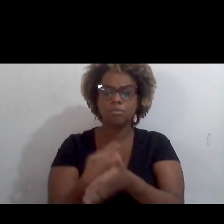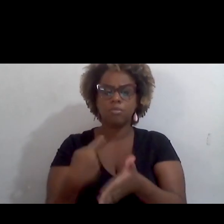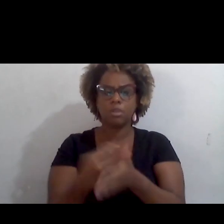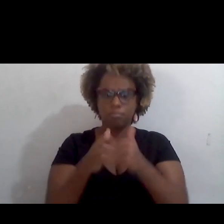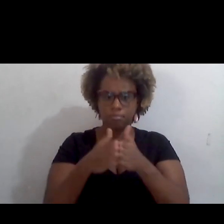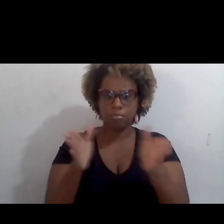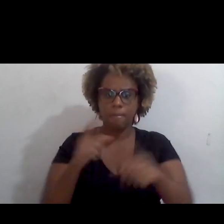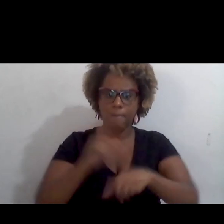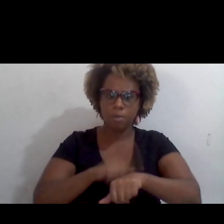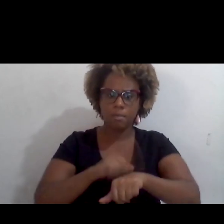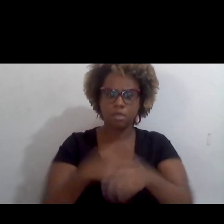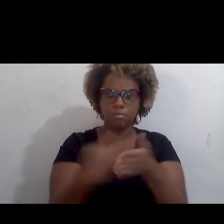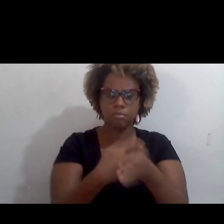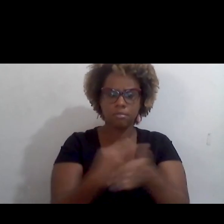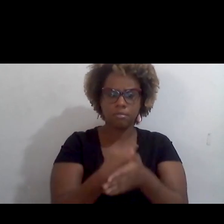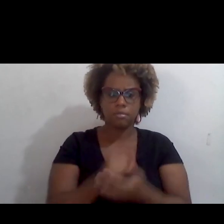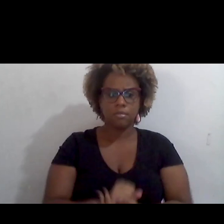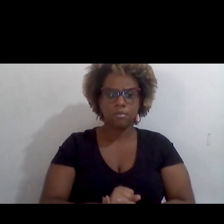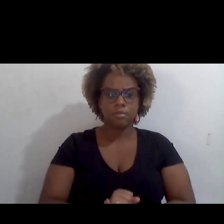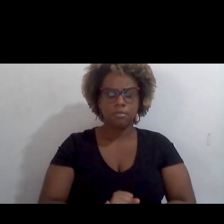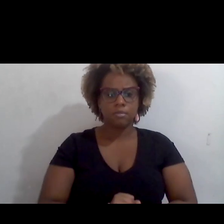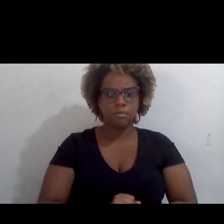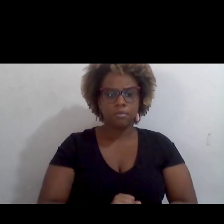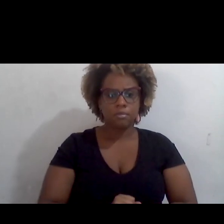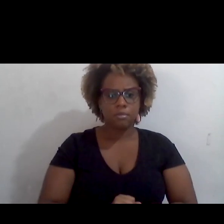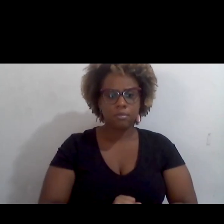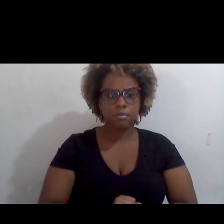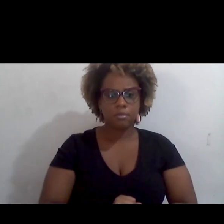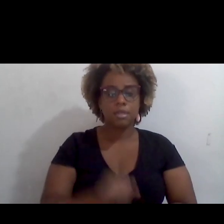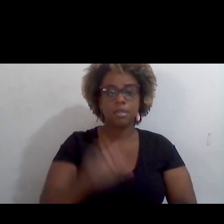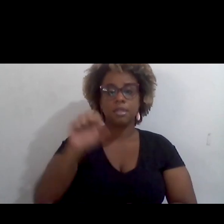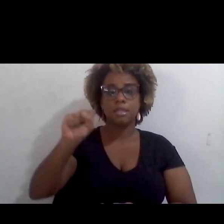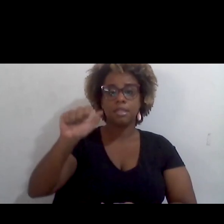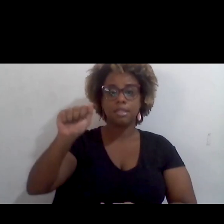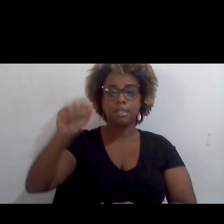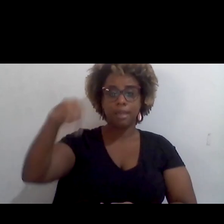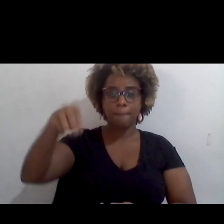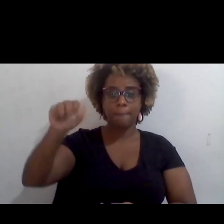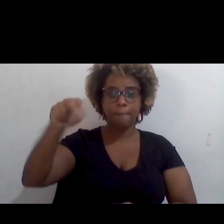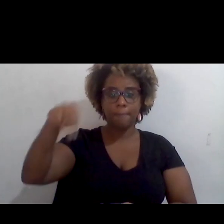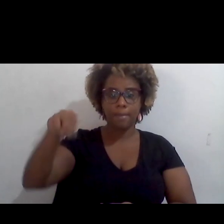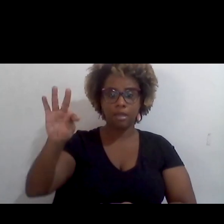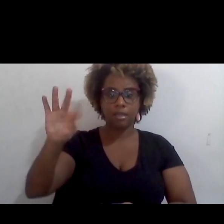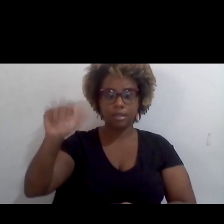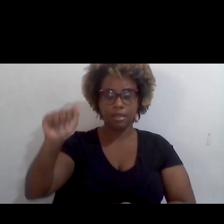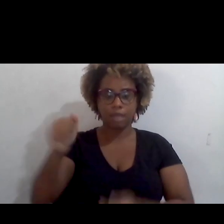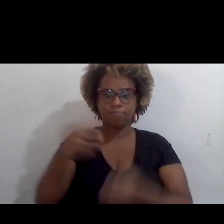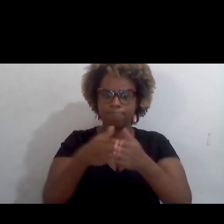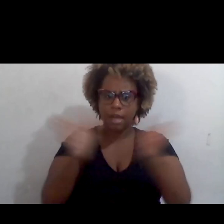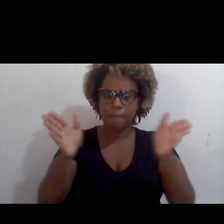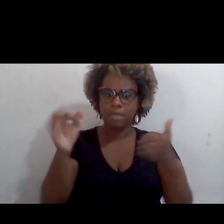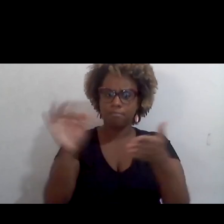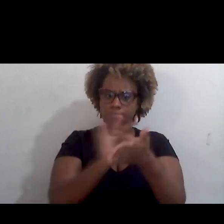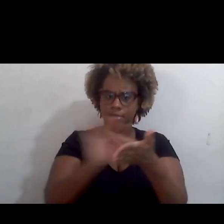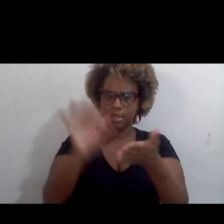As inscrições estão abertas. Samantha vai estar fazendo as inscrições das pessoas que estão aqui presentes. E a